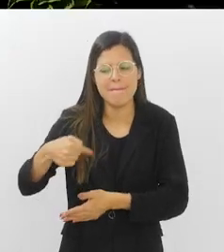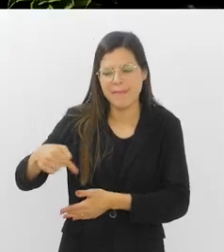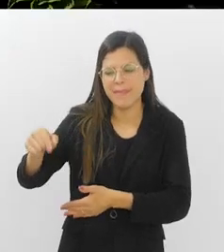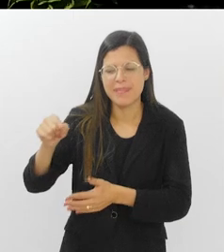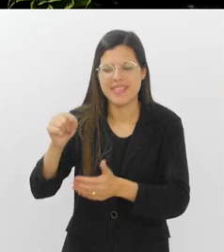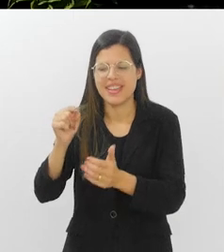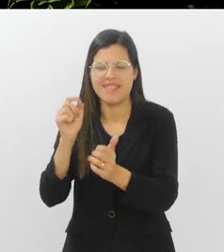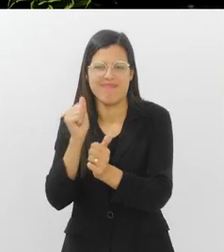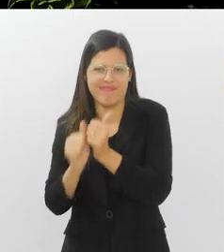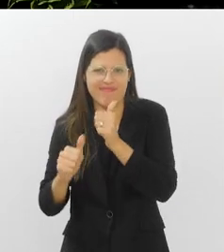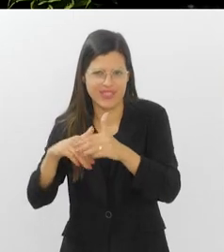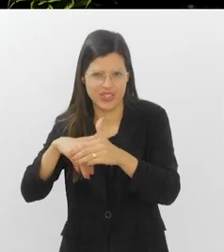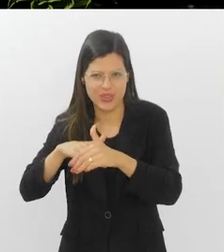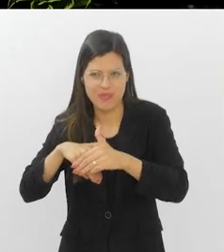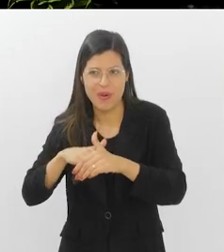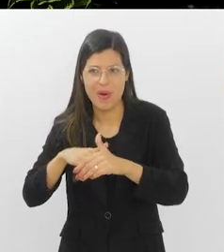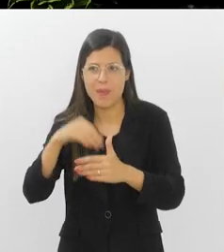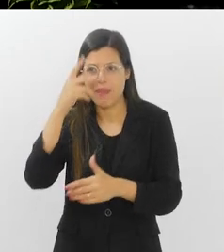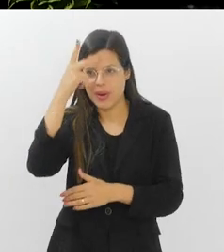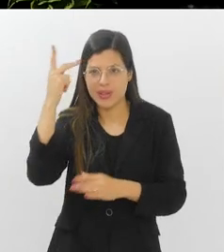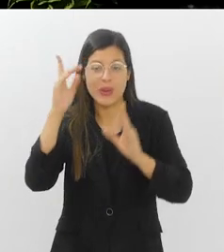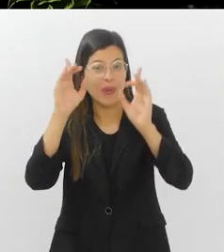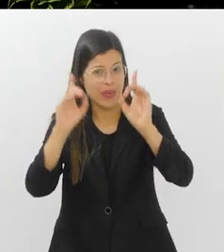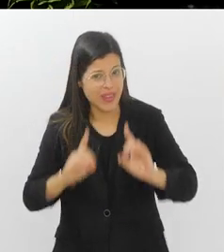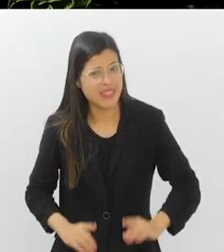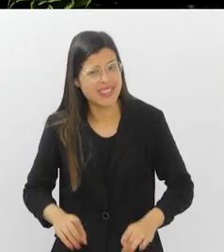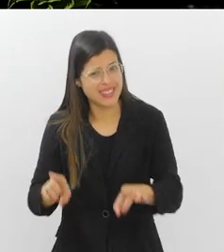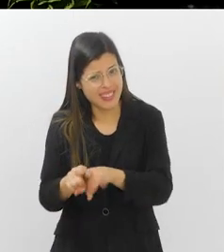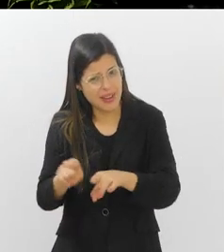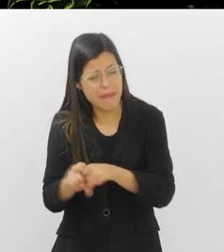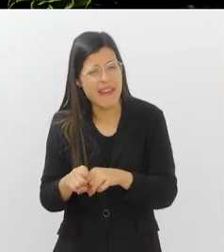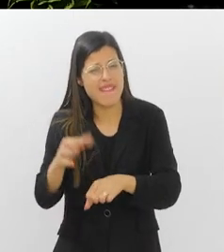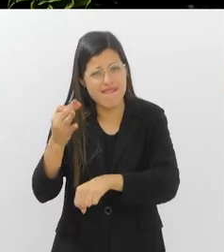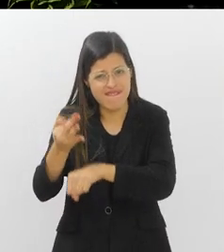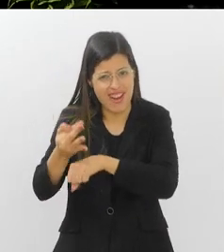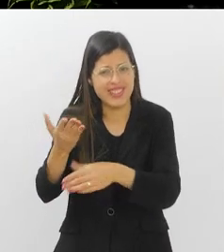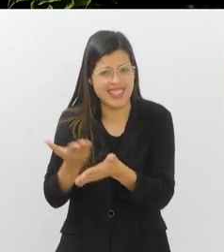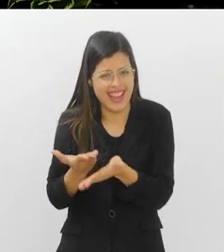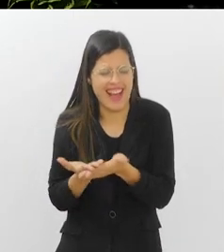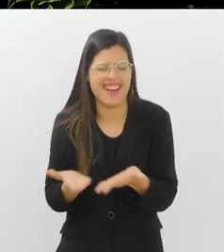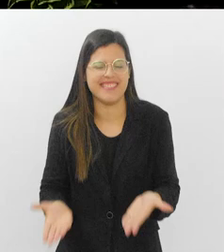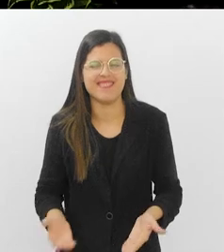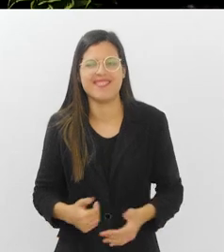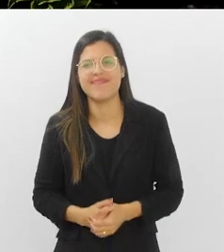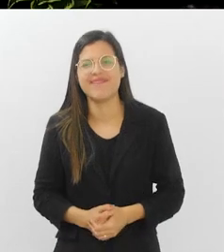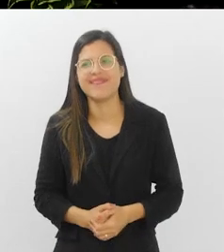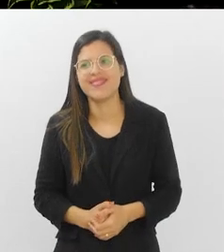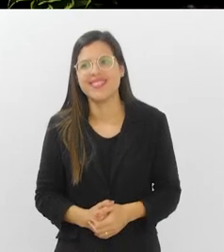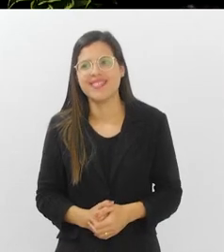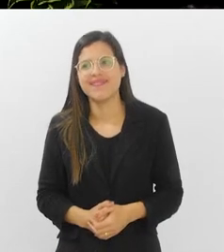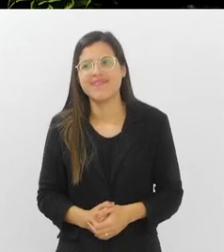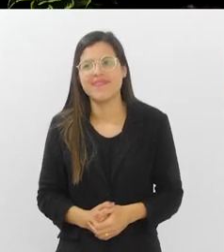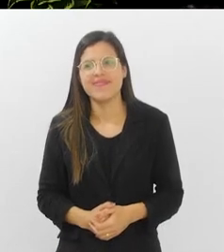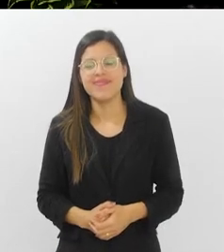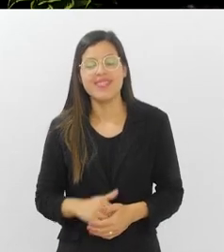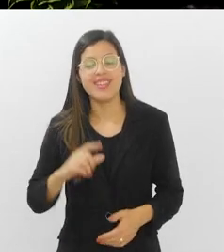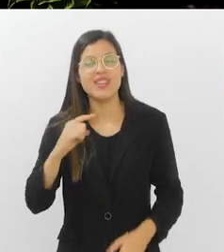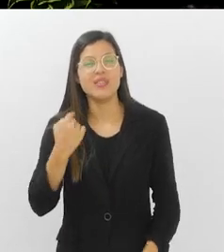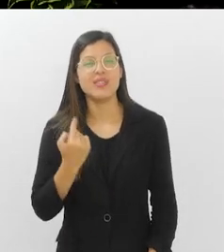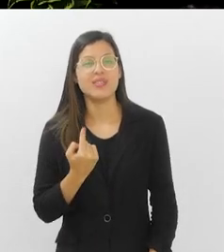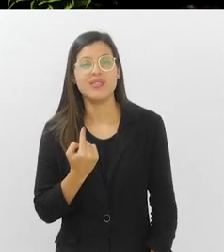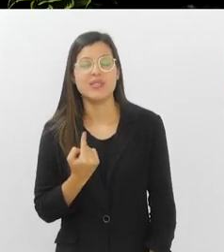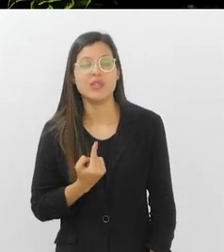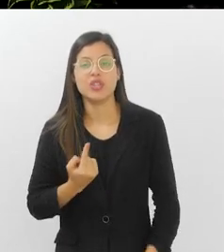ir jogar bola né ou seja né pessoas com deficiência também faltam aula para jogar bola e aí eh